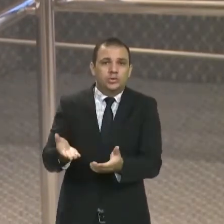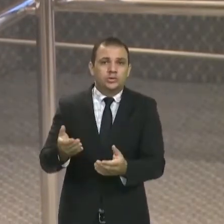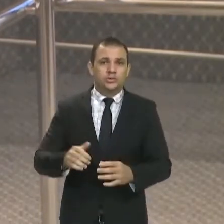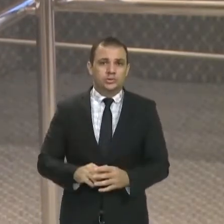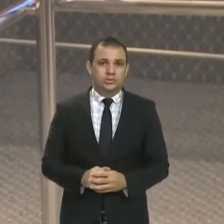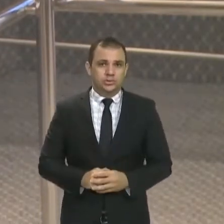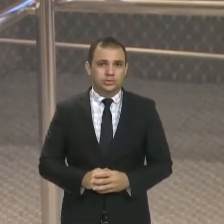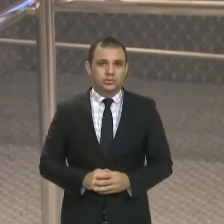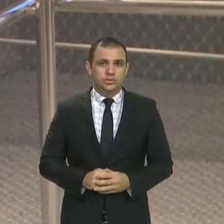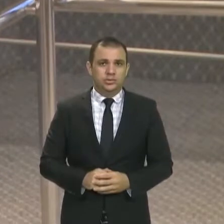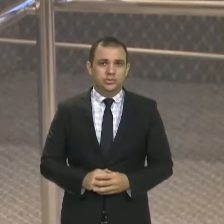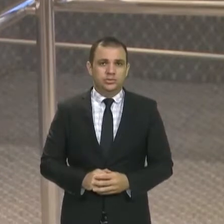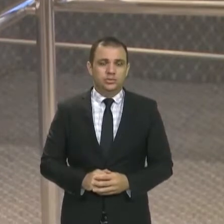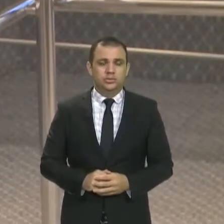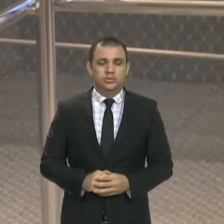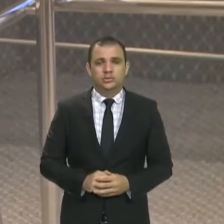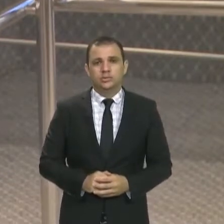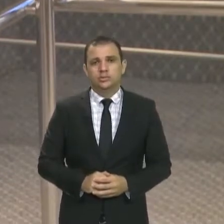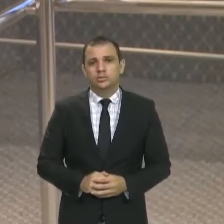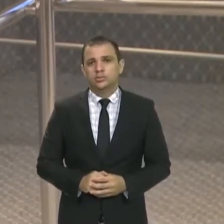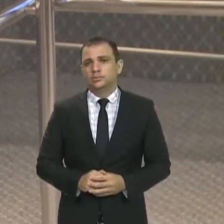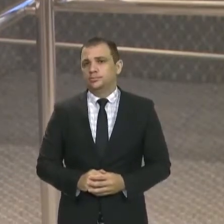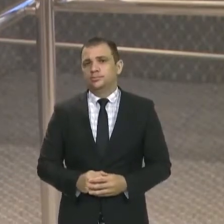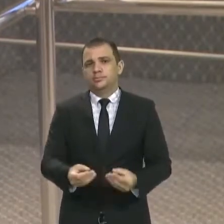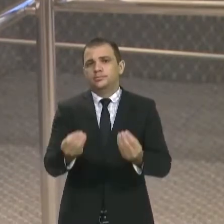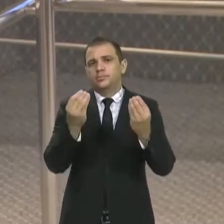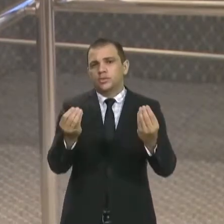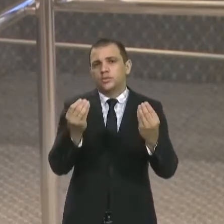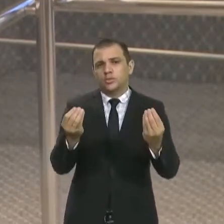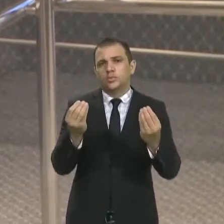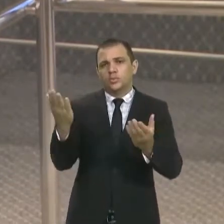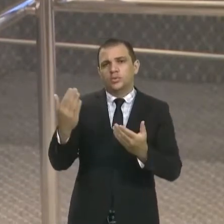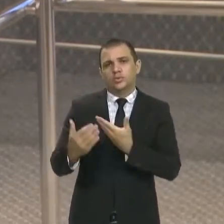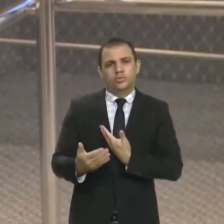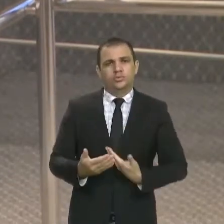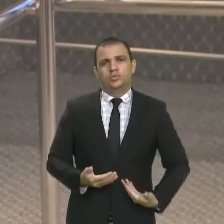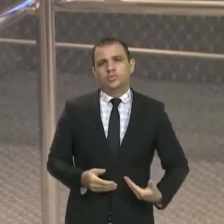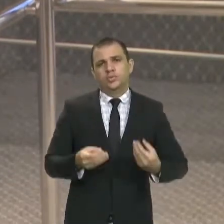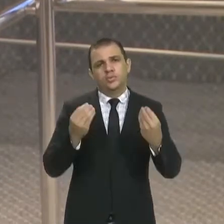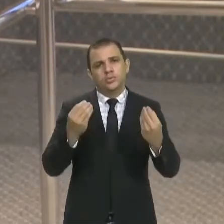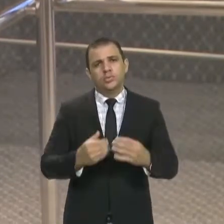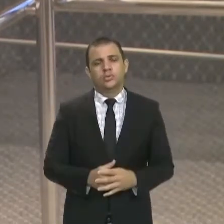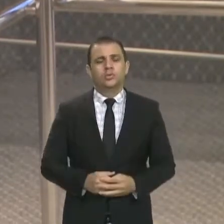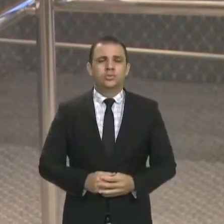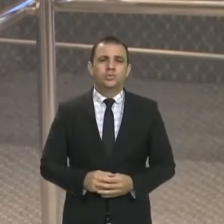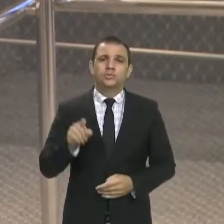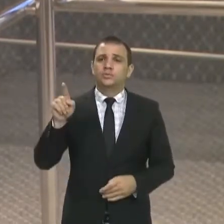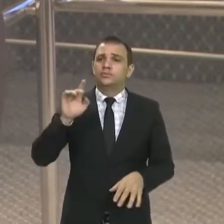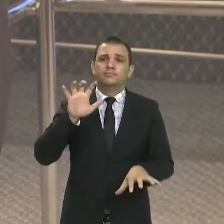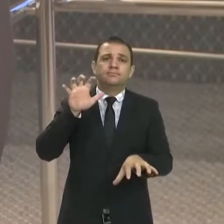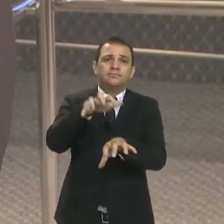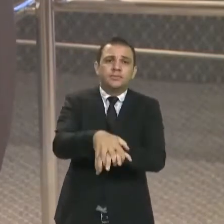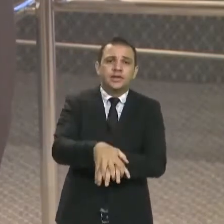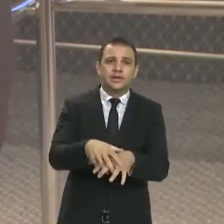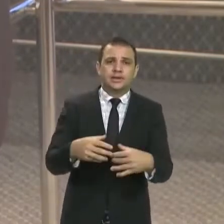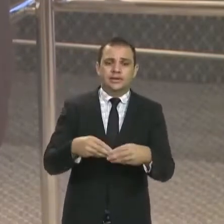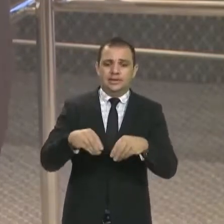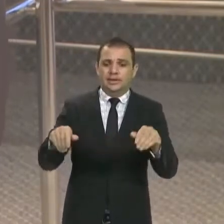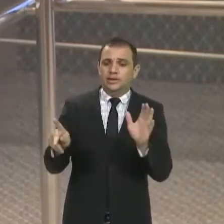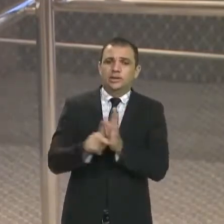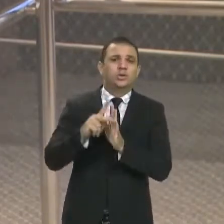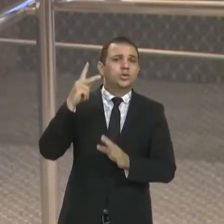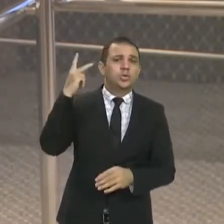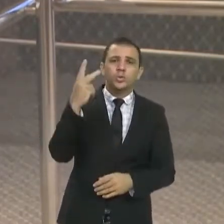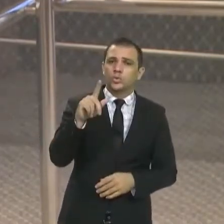Estadual do Maranhão, em Bacabal. É um absurdo, senhor governador. O senhor está se apropriando de um terreno que não é seu, não